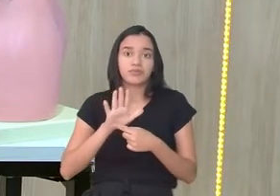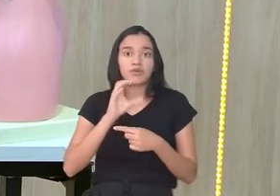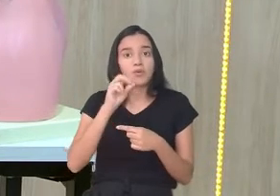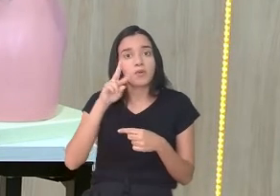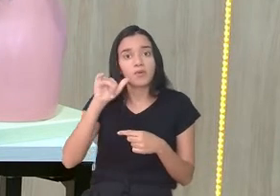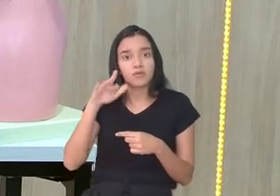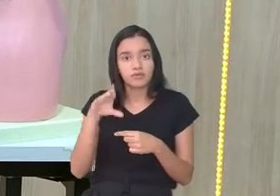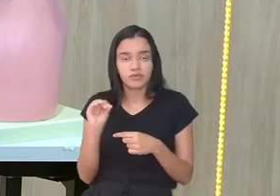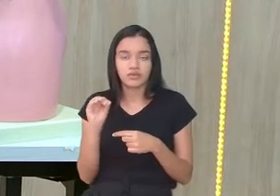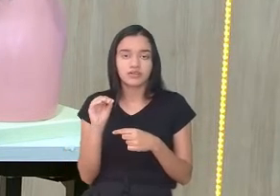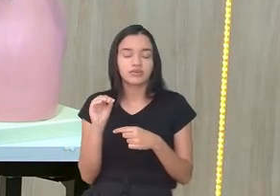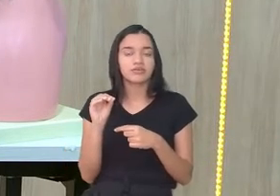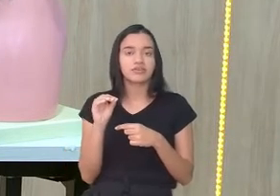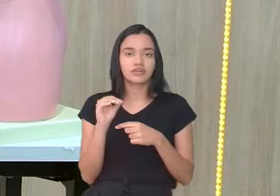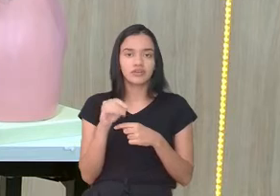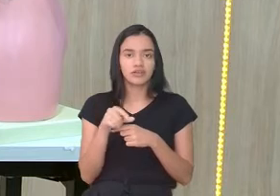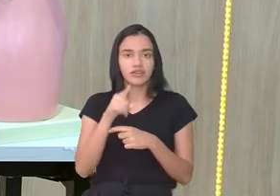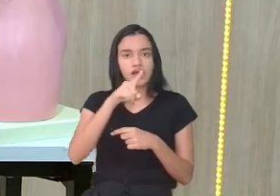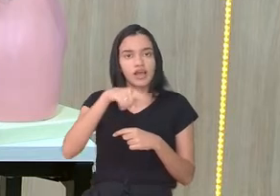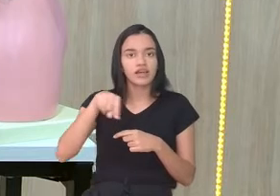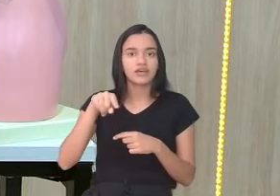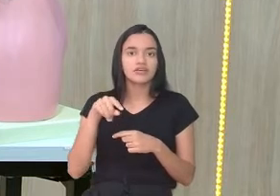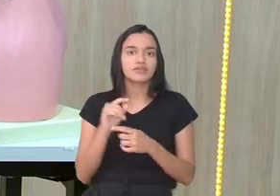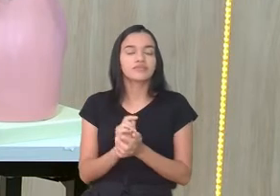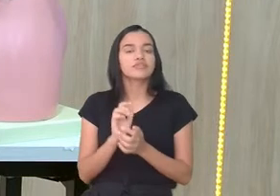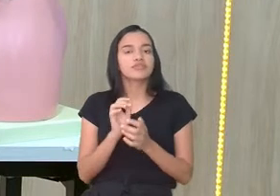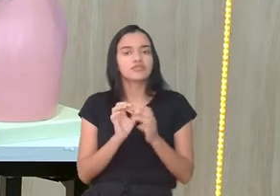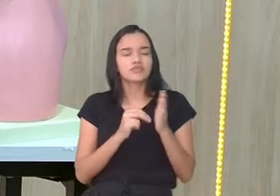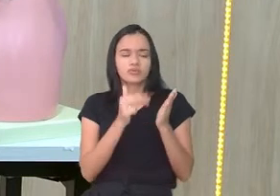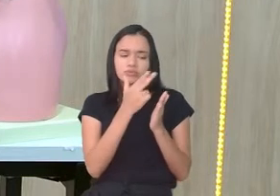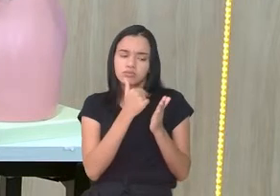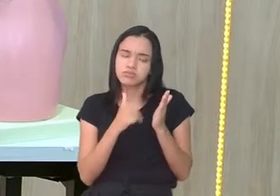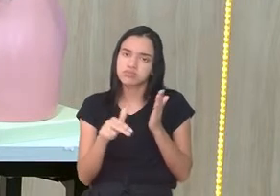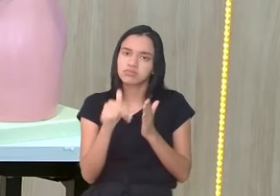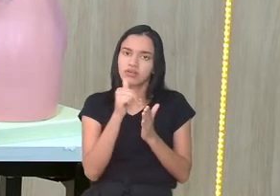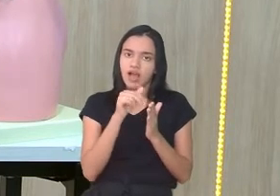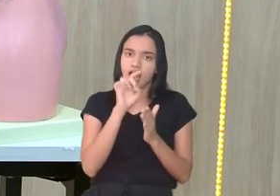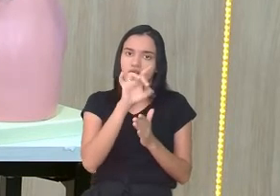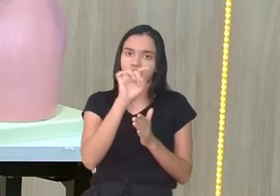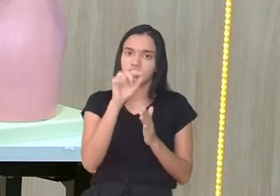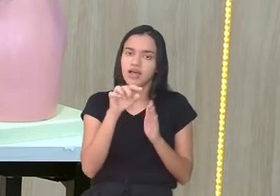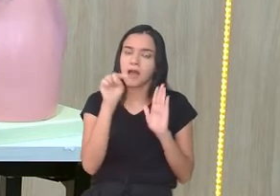ovário. E à medida, pessoal, que vocês forem representando